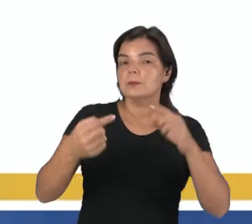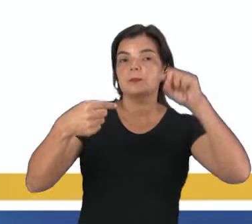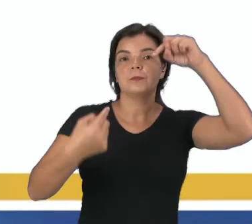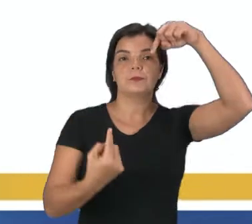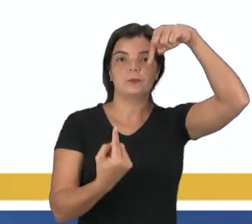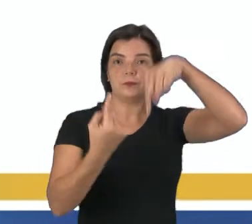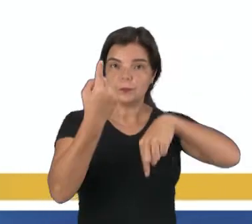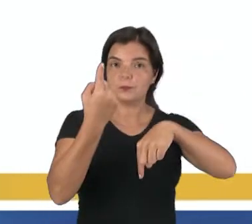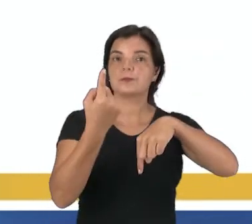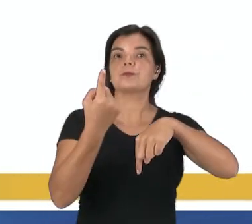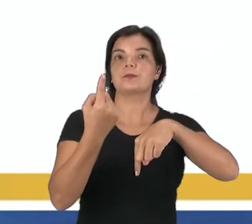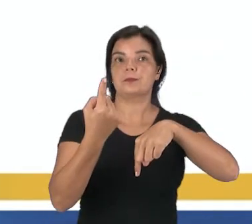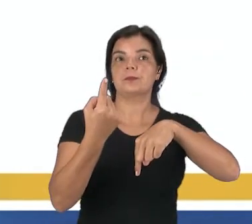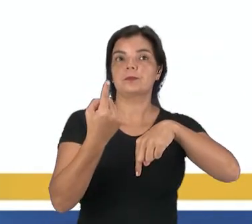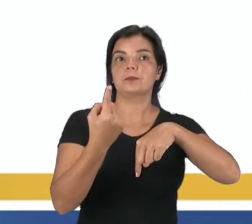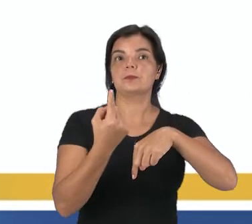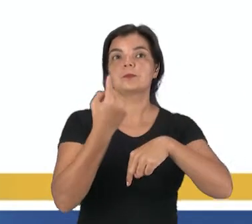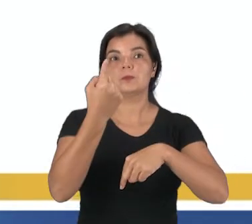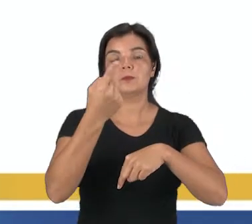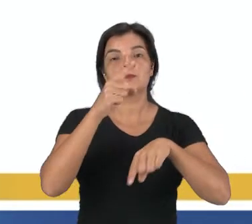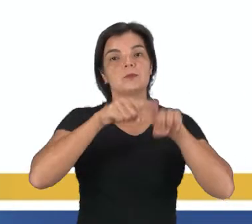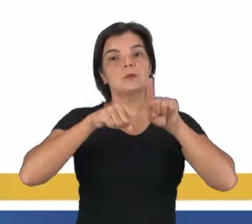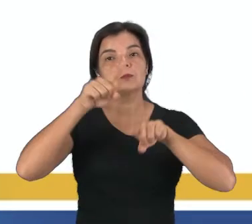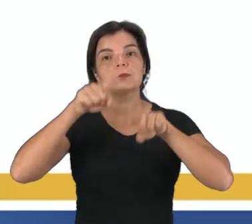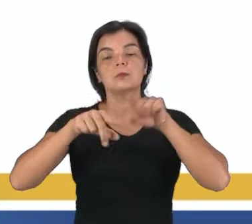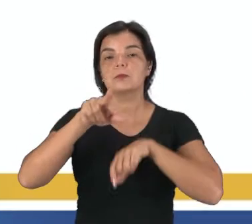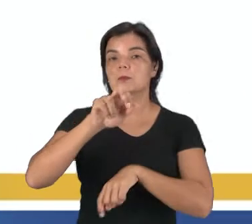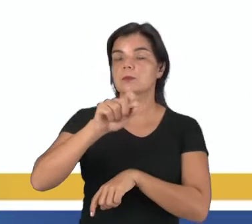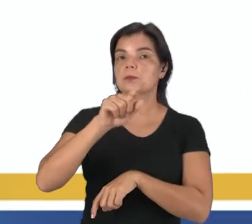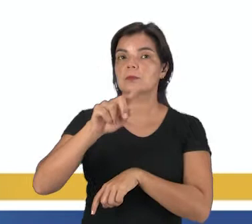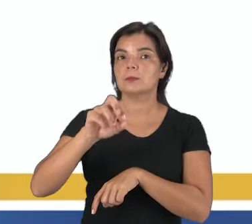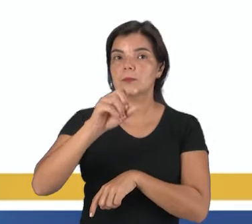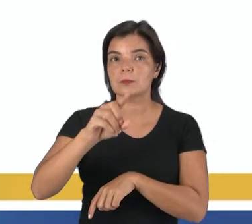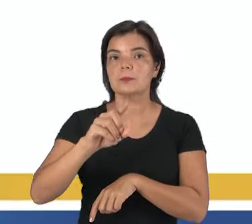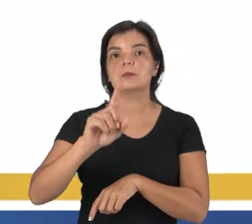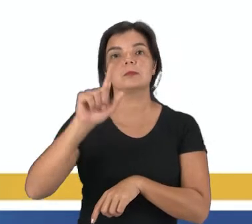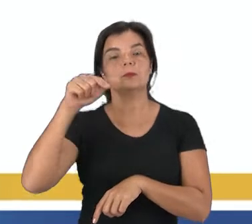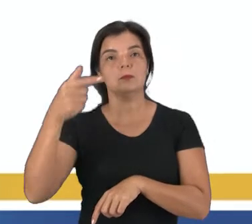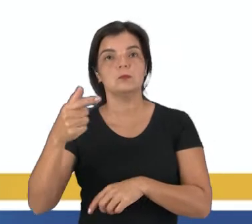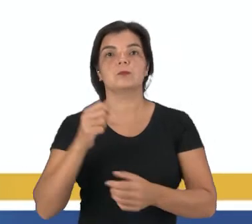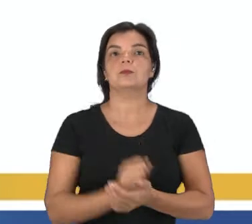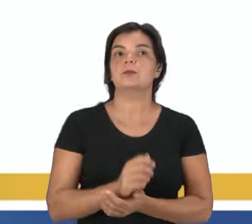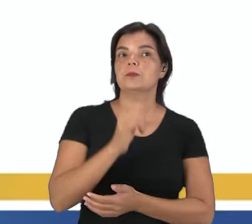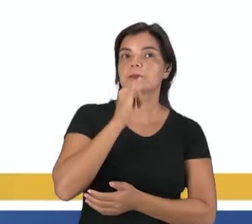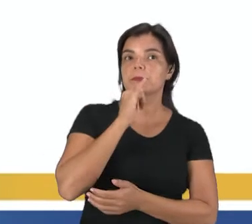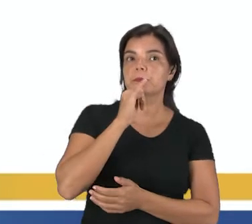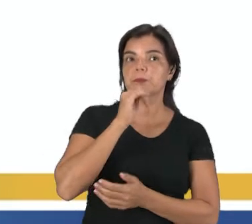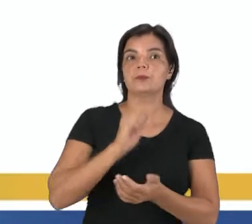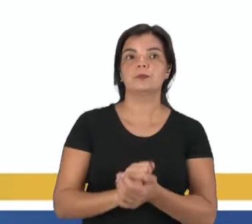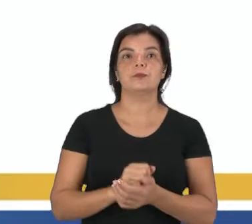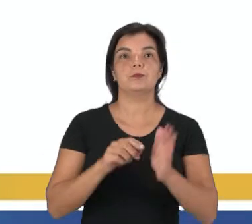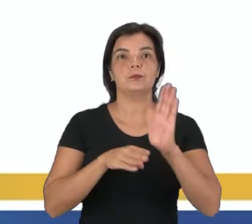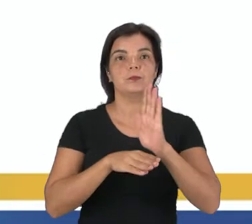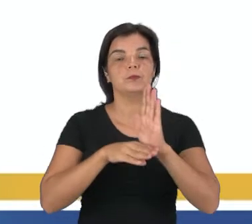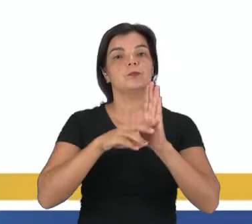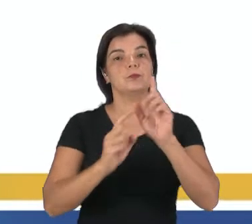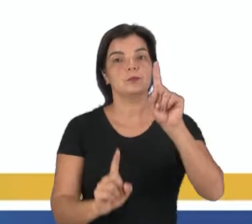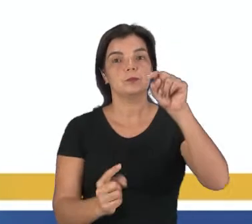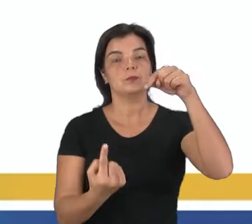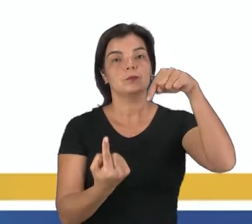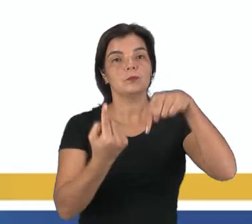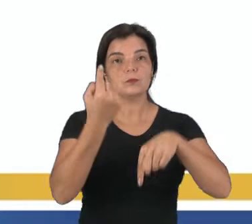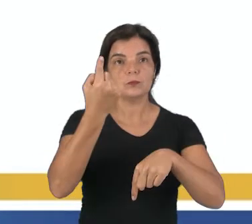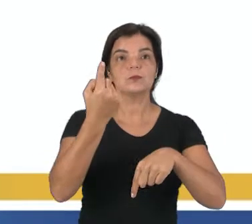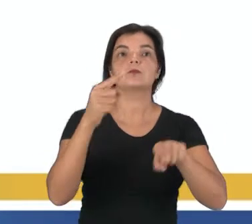E duas grandezas são inversamente proporcionais quando uma varia sempre na razão inversa da outra. Ou seja, duas grandezas são